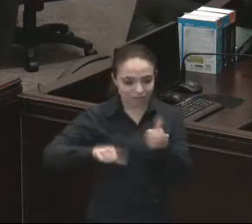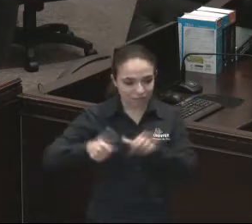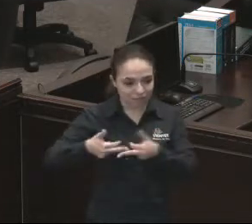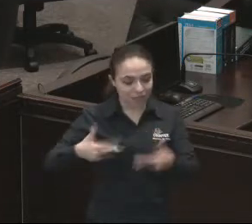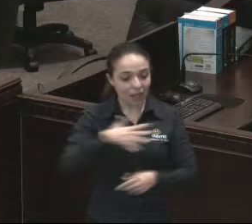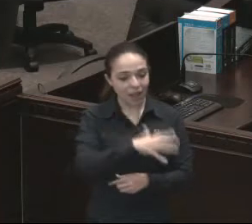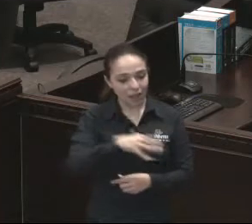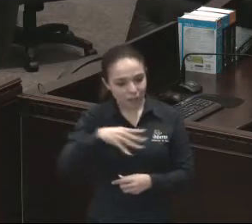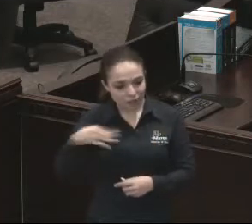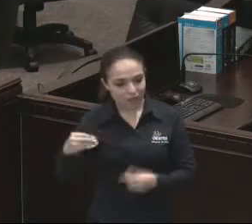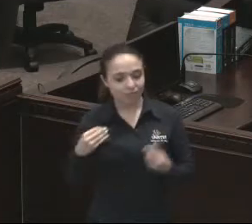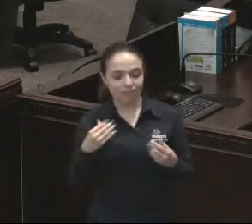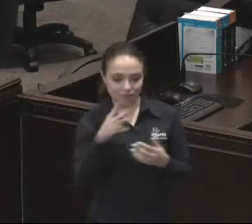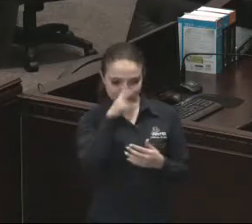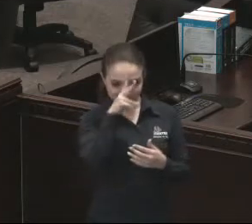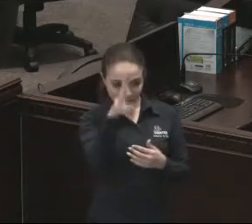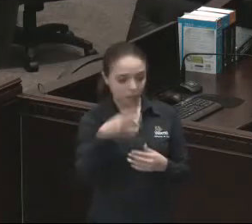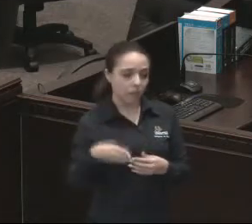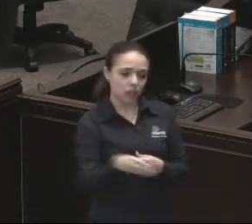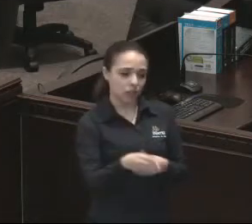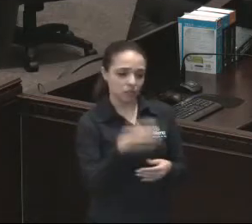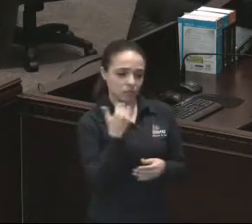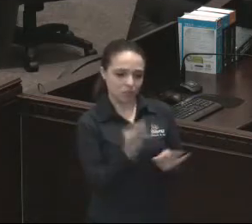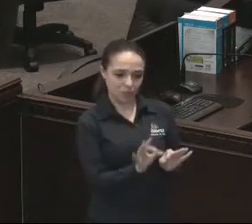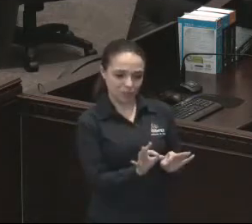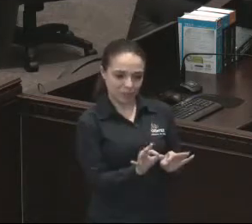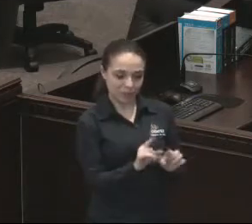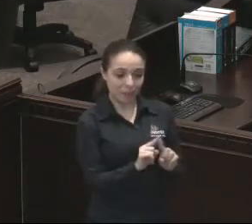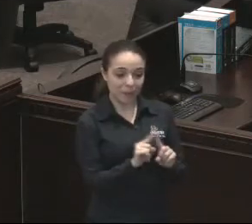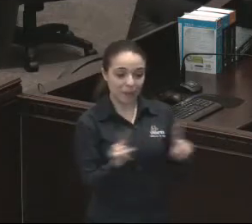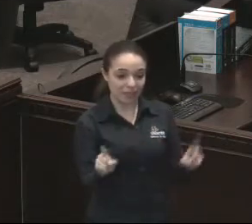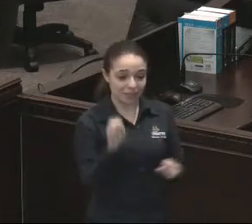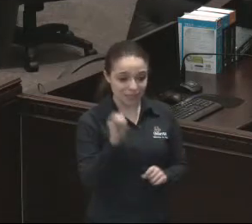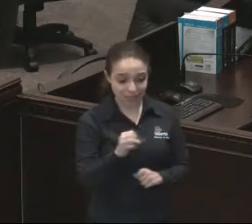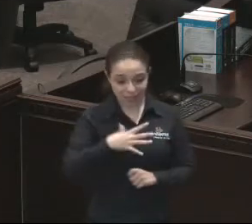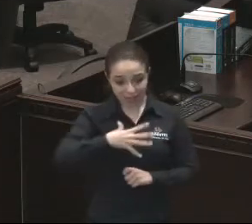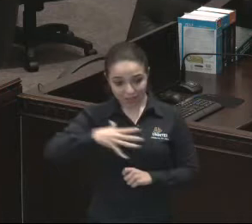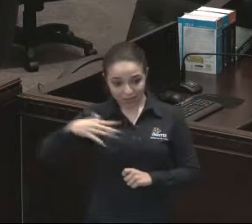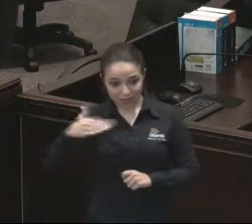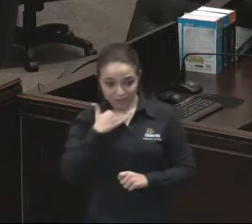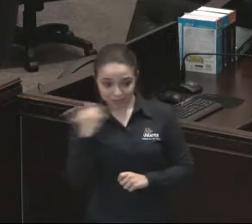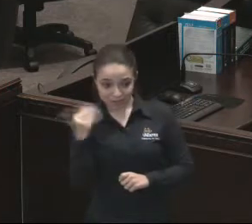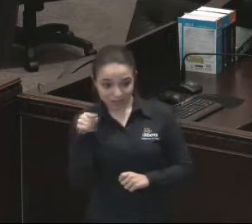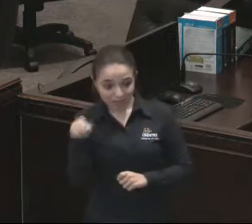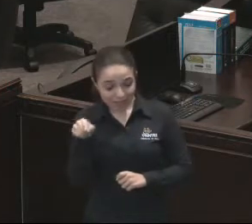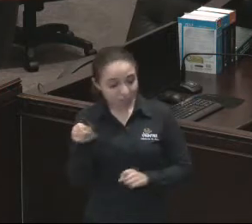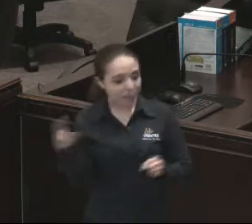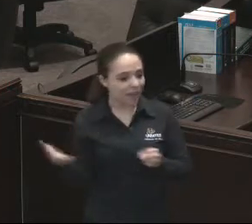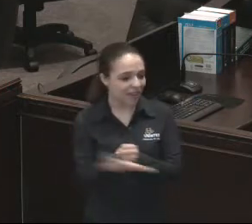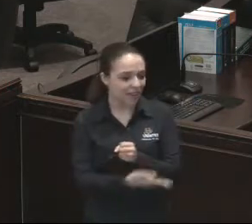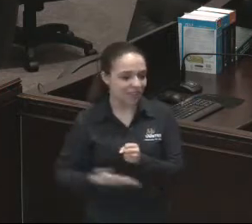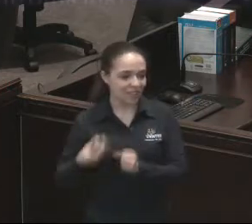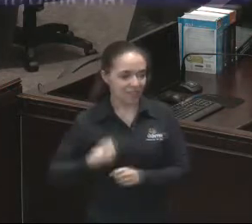algas e pouco tóxico para os peixes. O problema é que se eu matar as algas são a base da